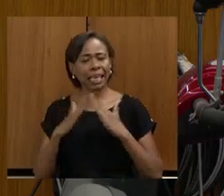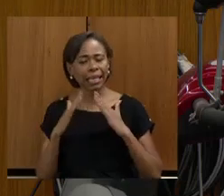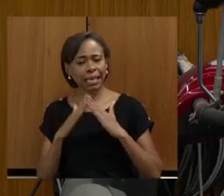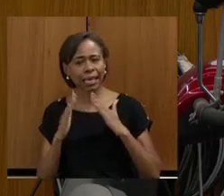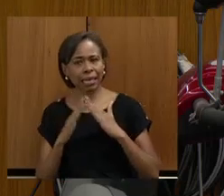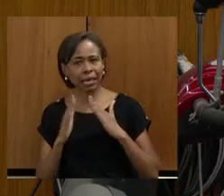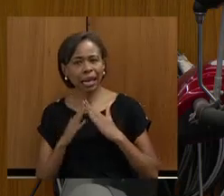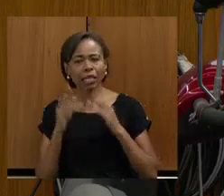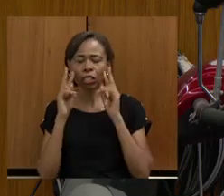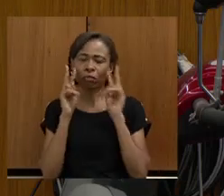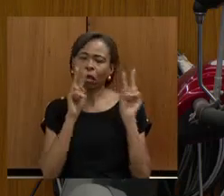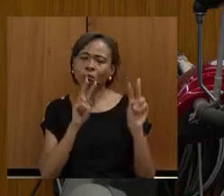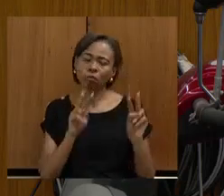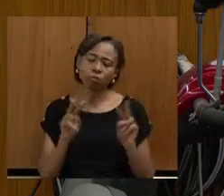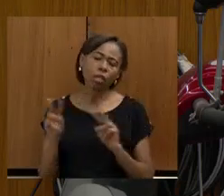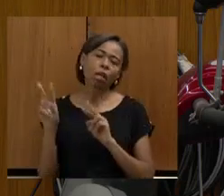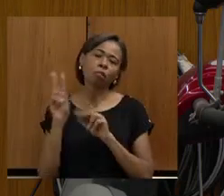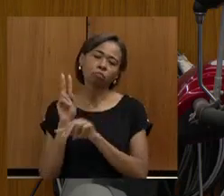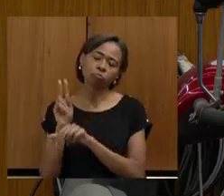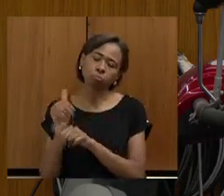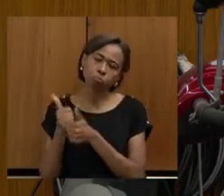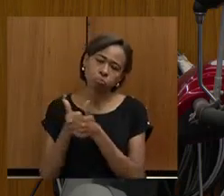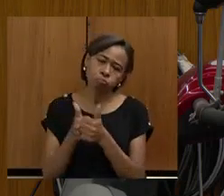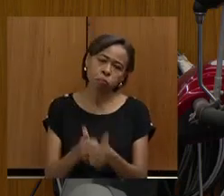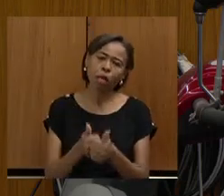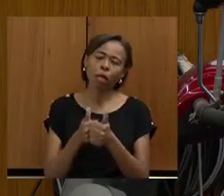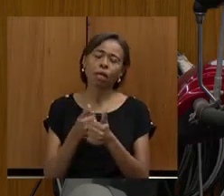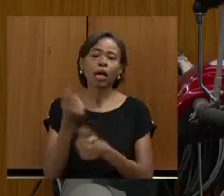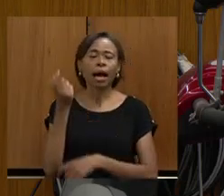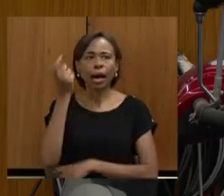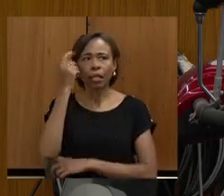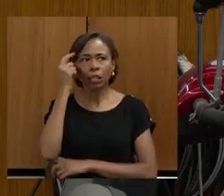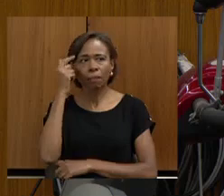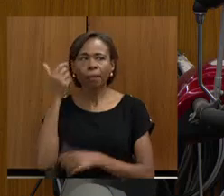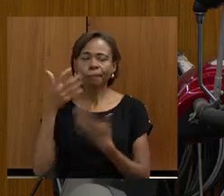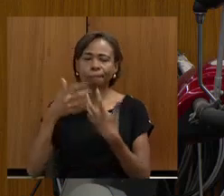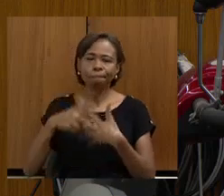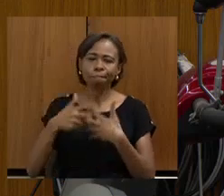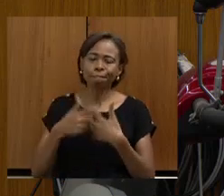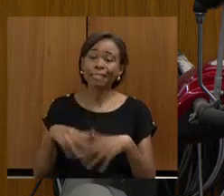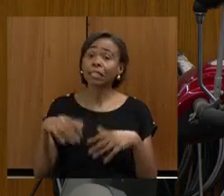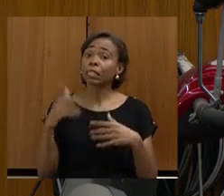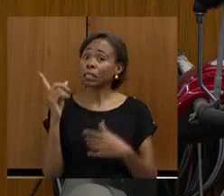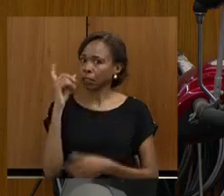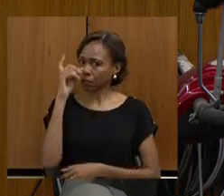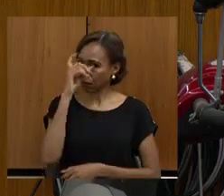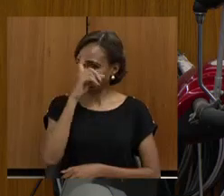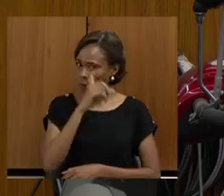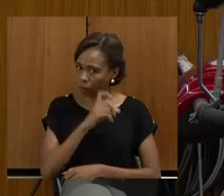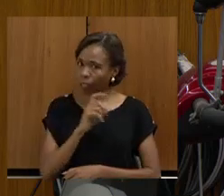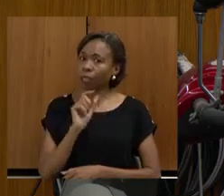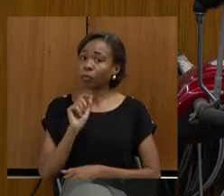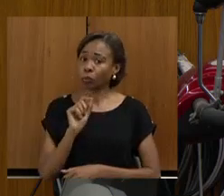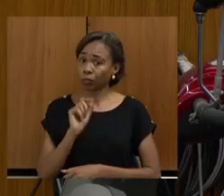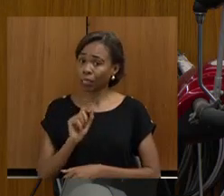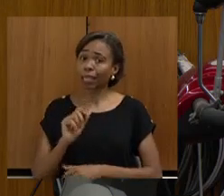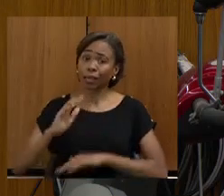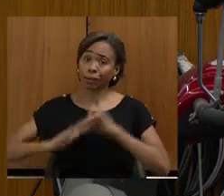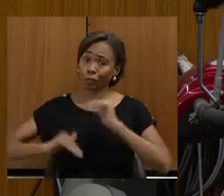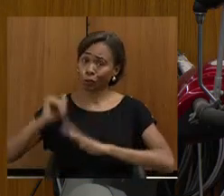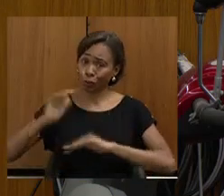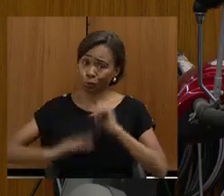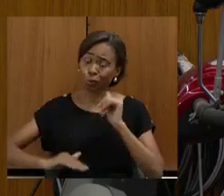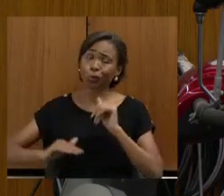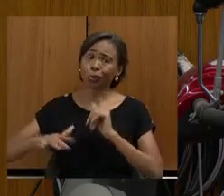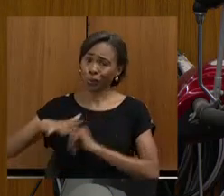acompanhando. E aí a gente fica pensando a dificuldade que deve ser tanto da parte dos profissionais,